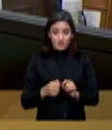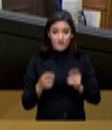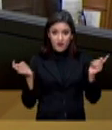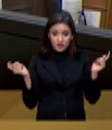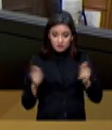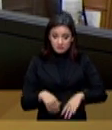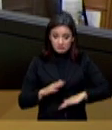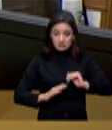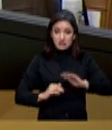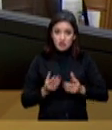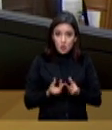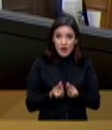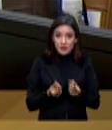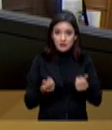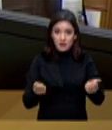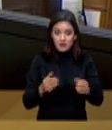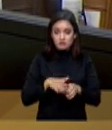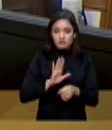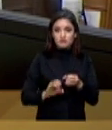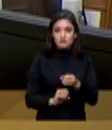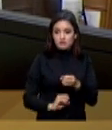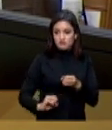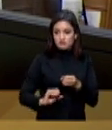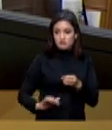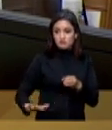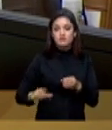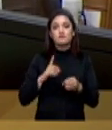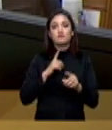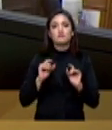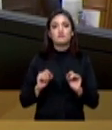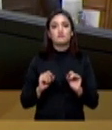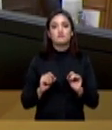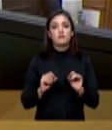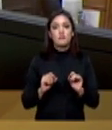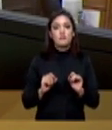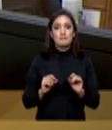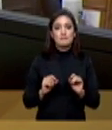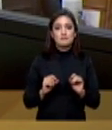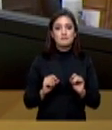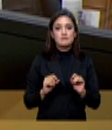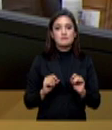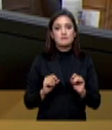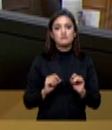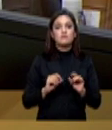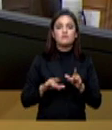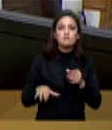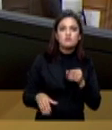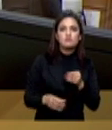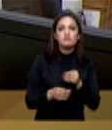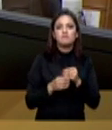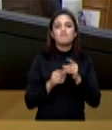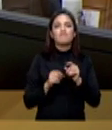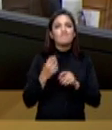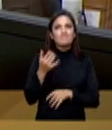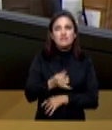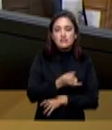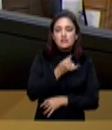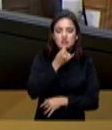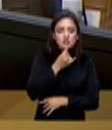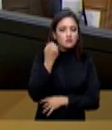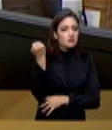público de saneamento básico afim de suplantar A Triste grave e